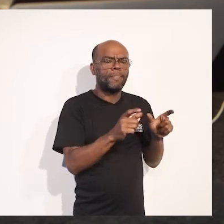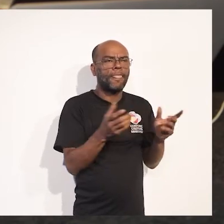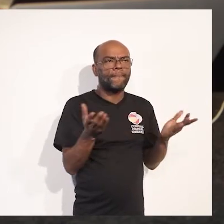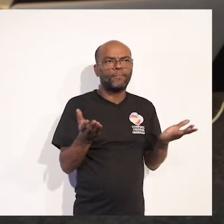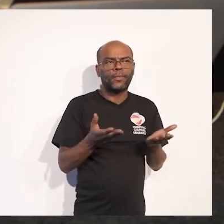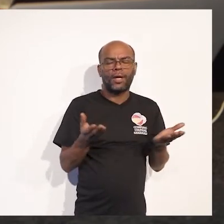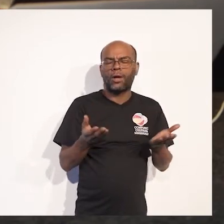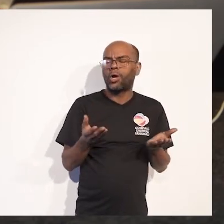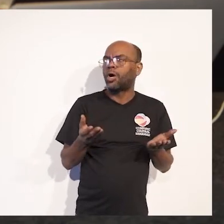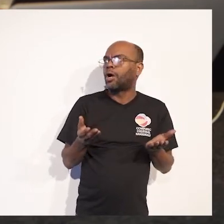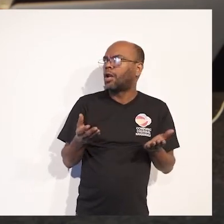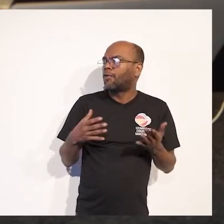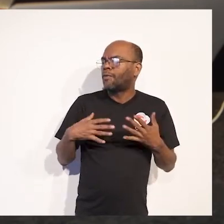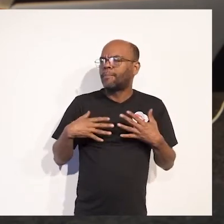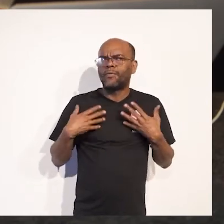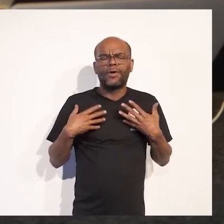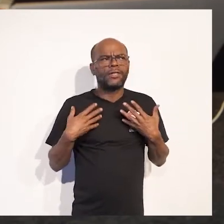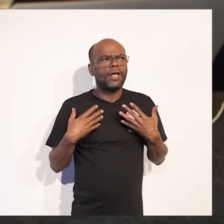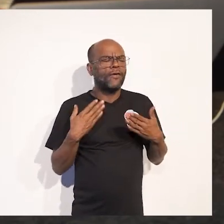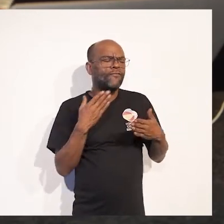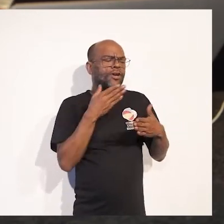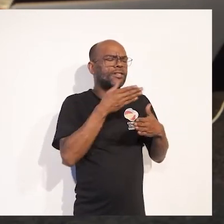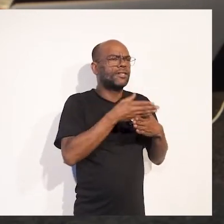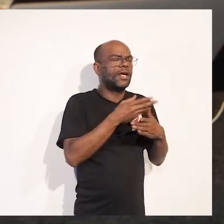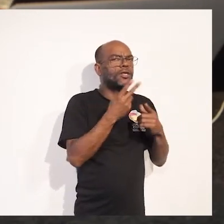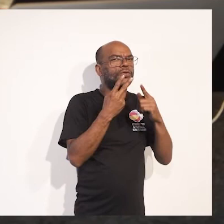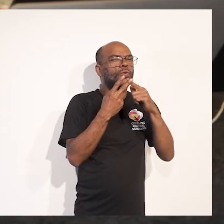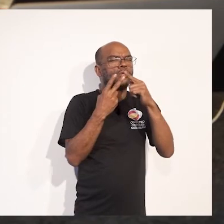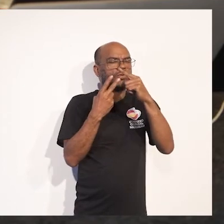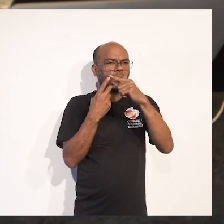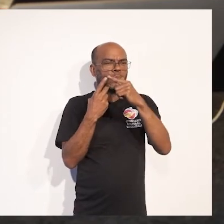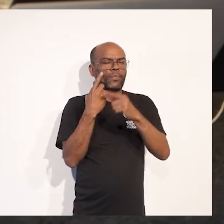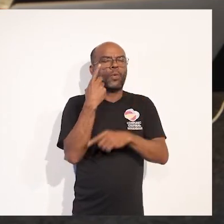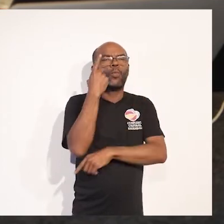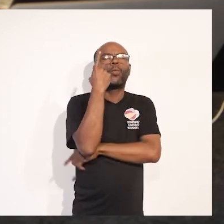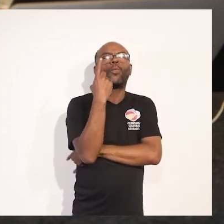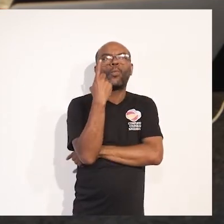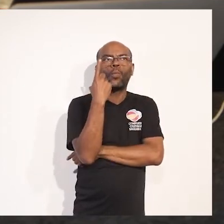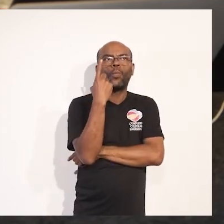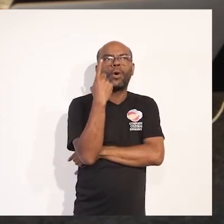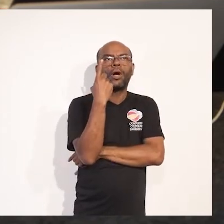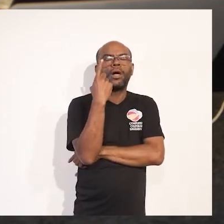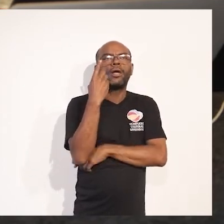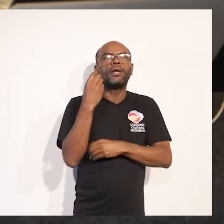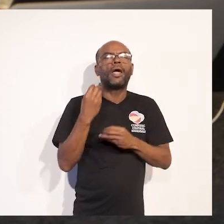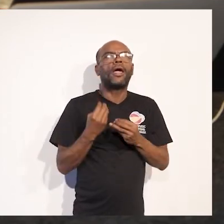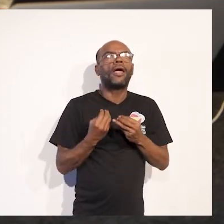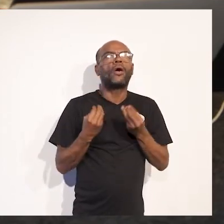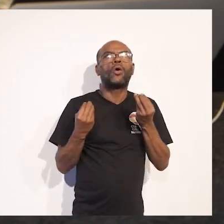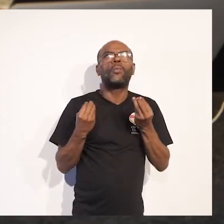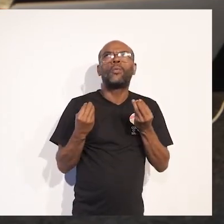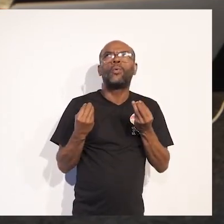agora, aproveitando isso, eu vou entrar em dois tópicos. Um, que é o índice de reprodução de cor